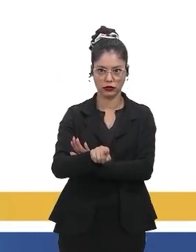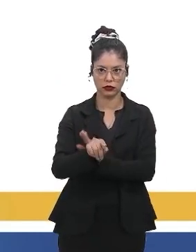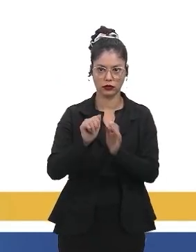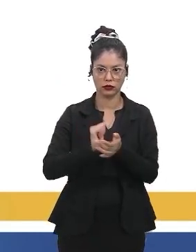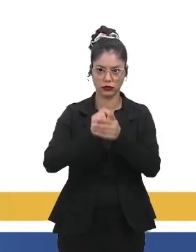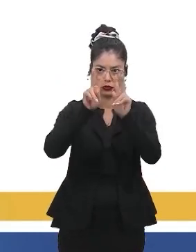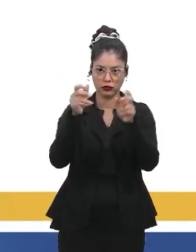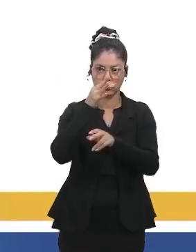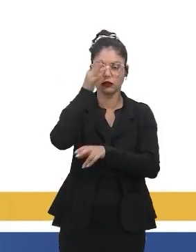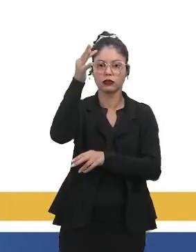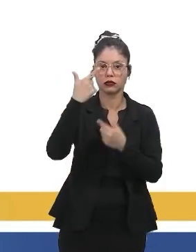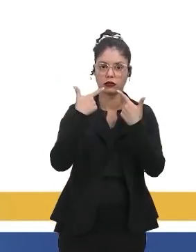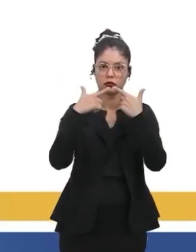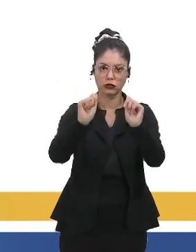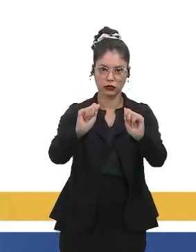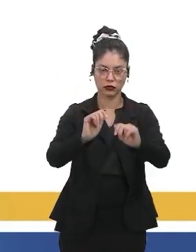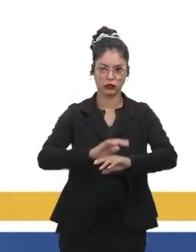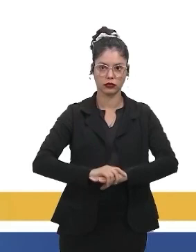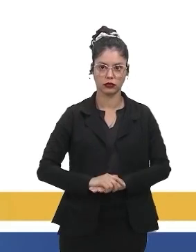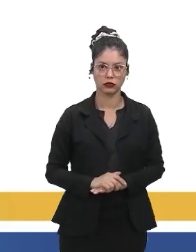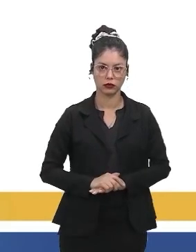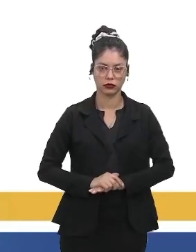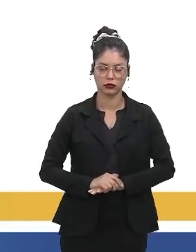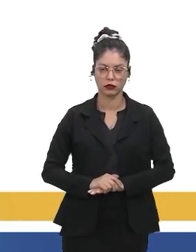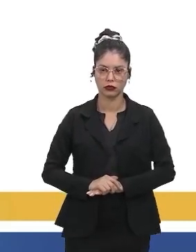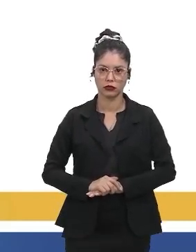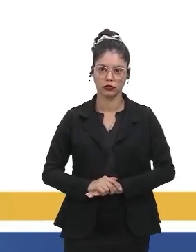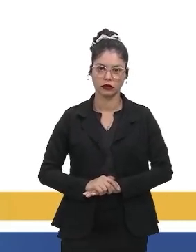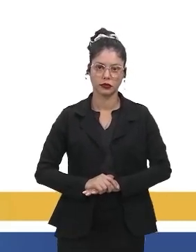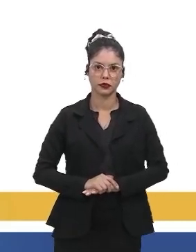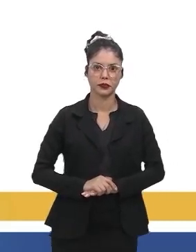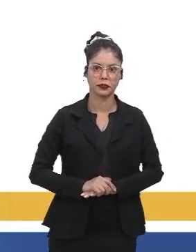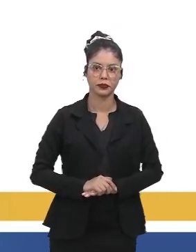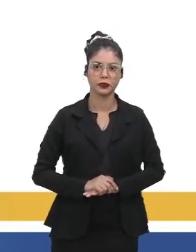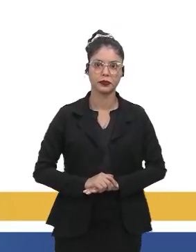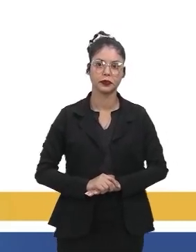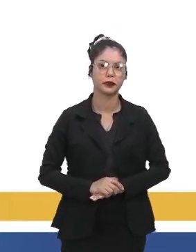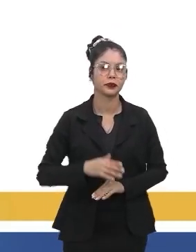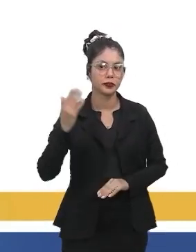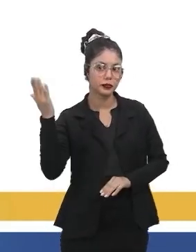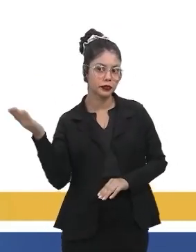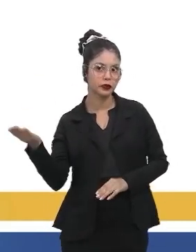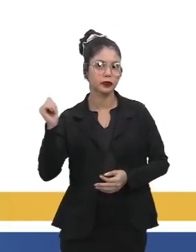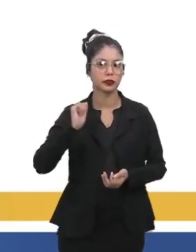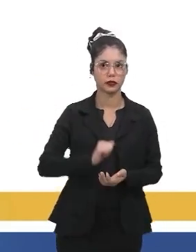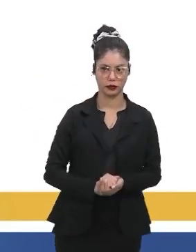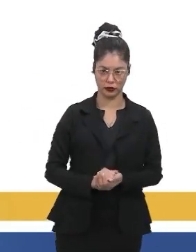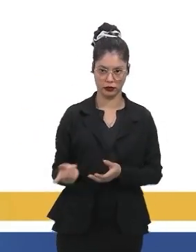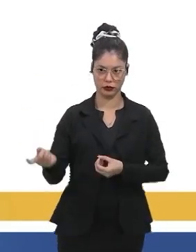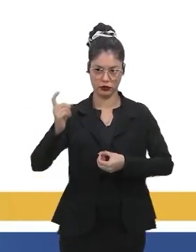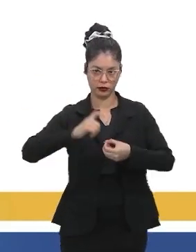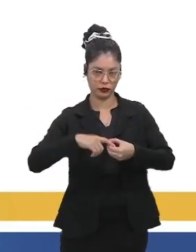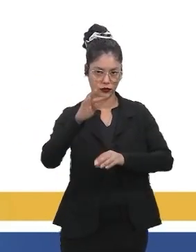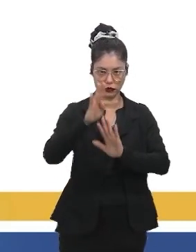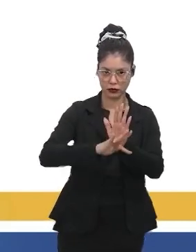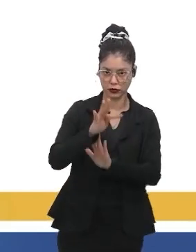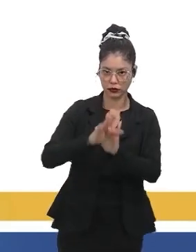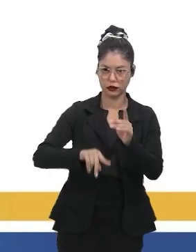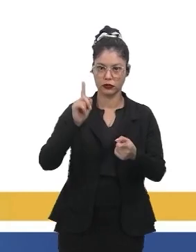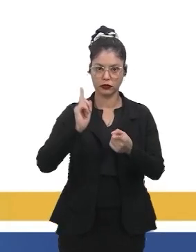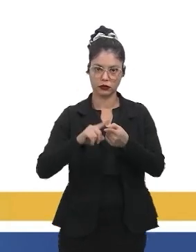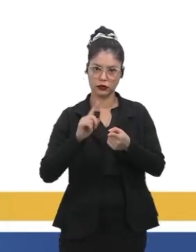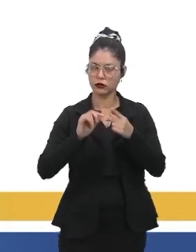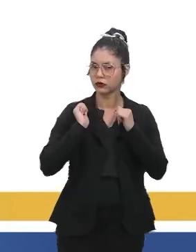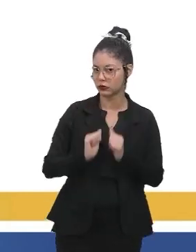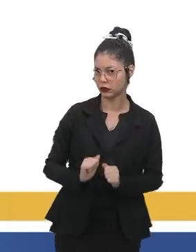Questionar o temor sobre o futuro da linguagem. Aqui, vamos até voltar ao texto, porque é uma das